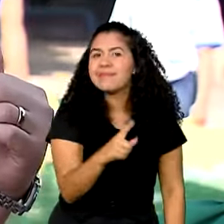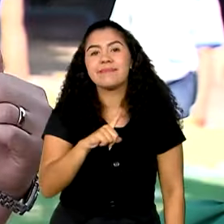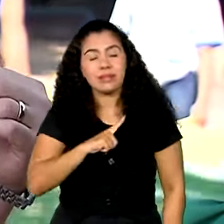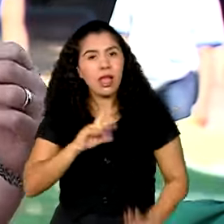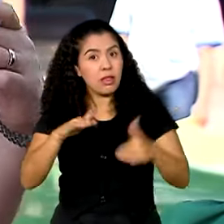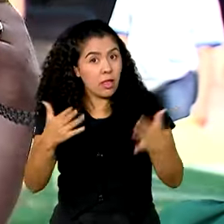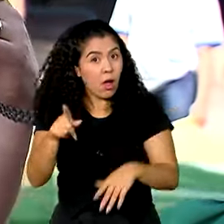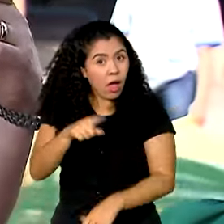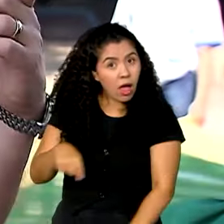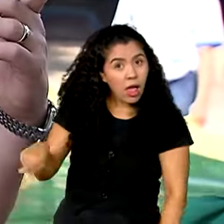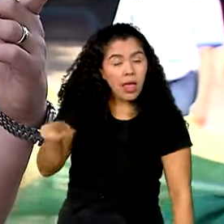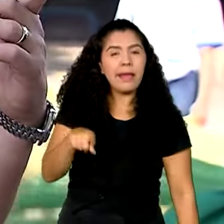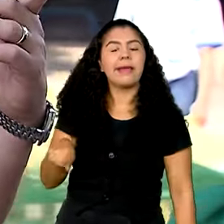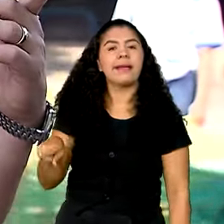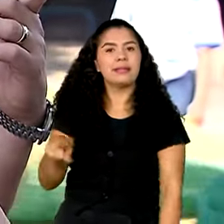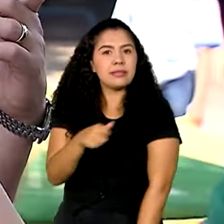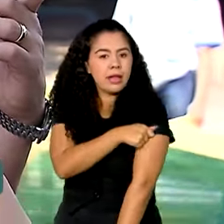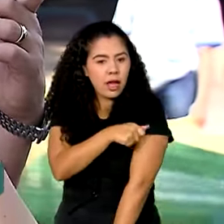eles levam